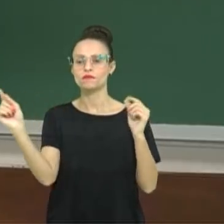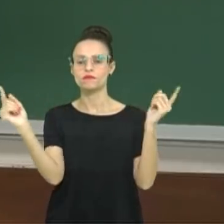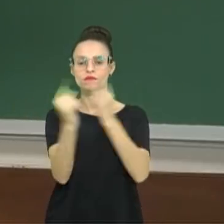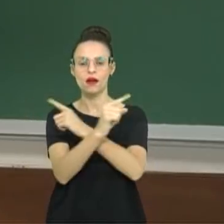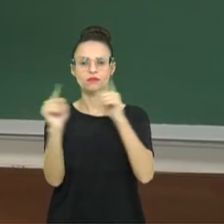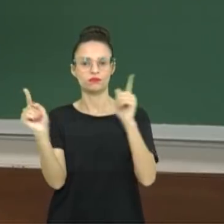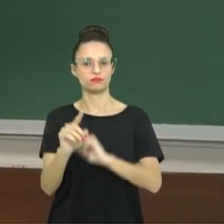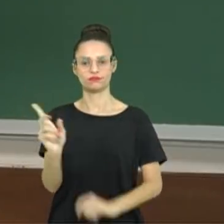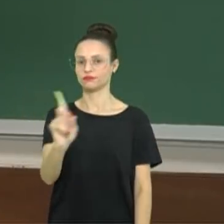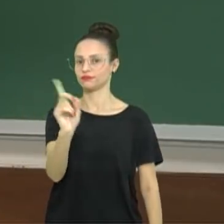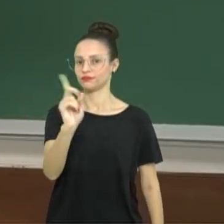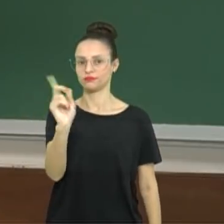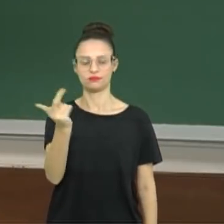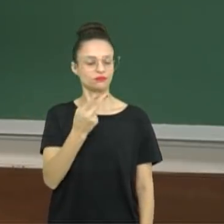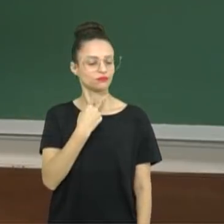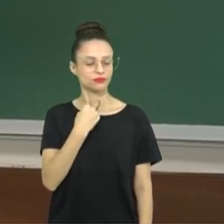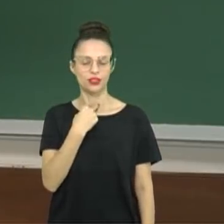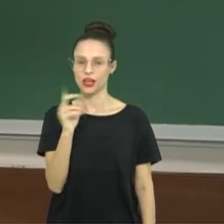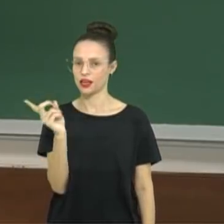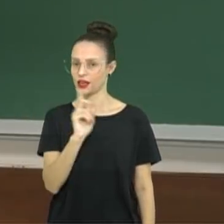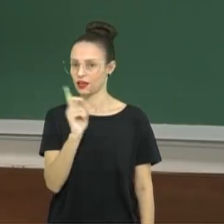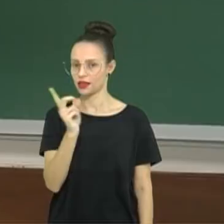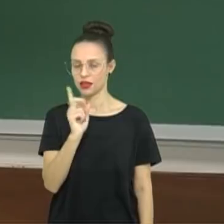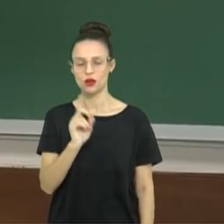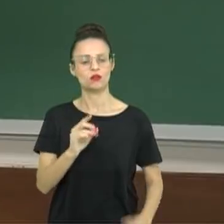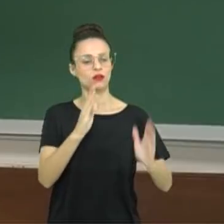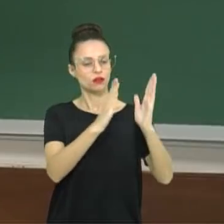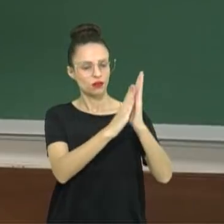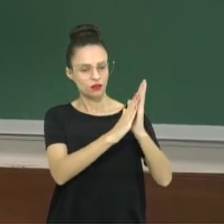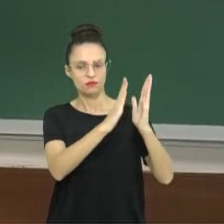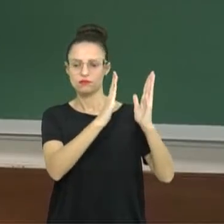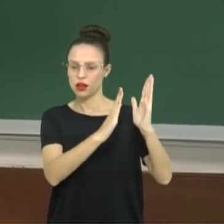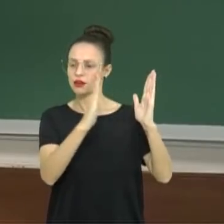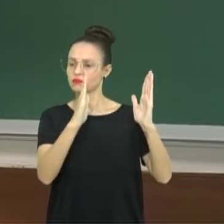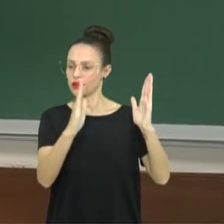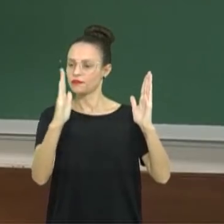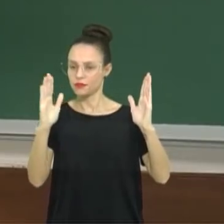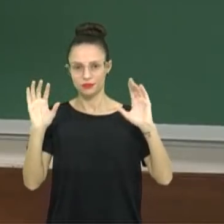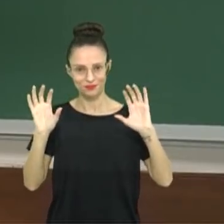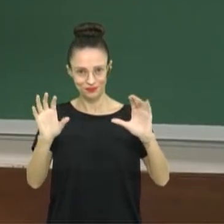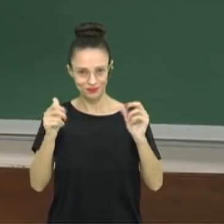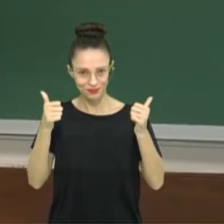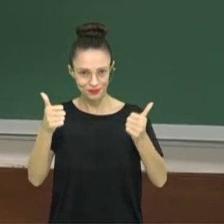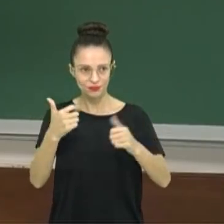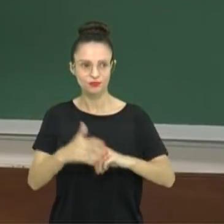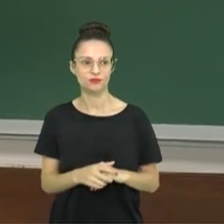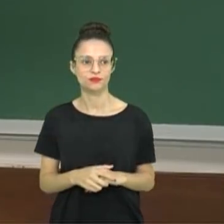para cá. Não podemos. Nós temos que ter lógica nessa narração, tá certo?